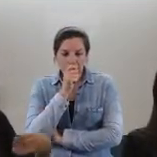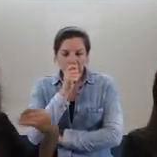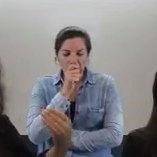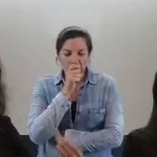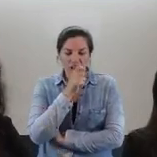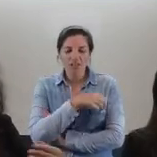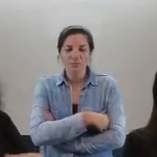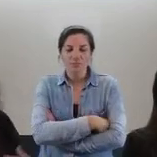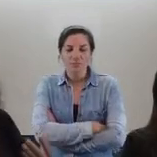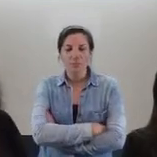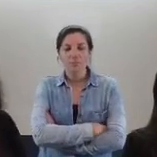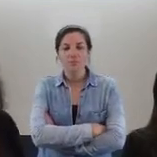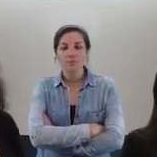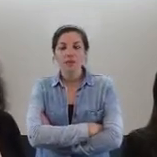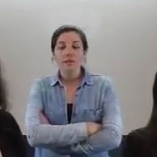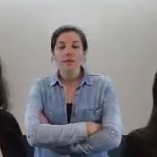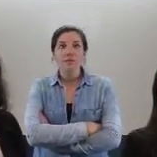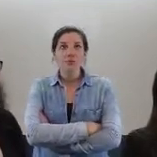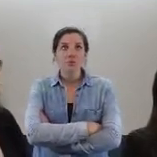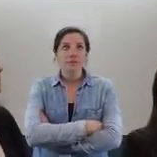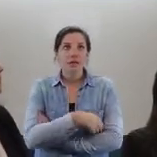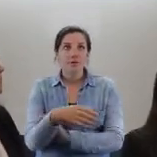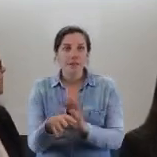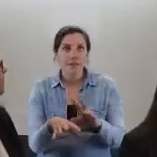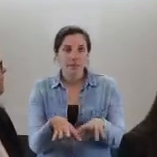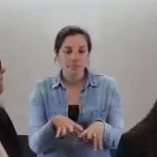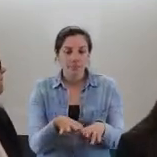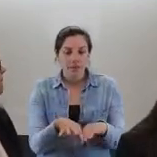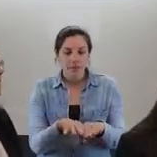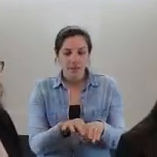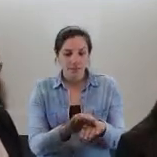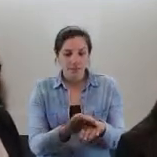de páginas, algumas são 10, outras são 20. E eu acho que o legal